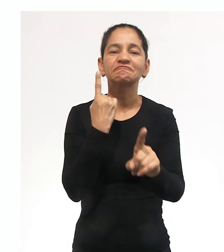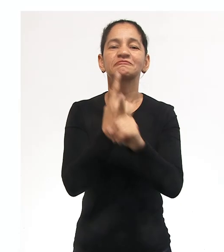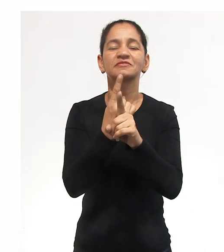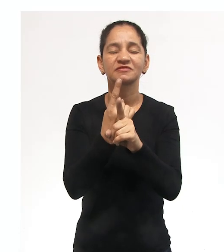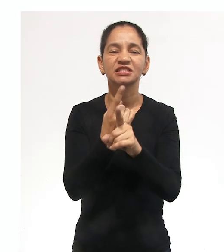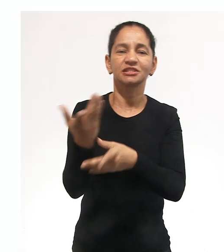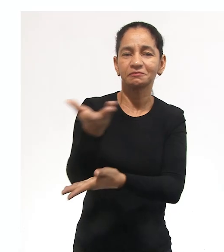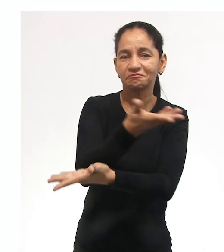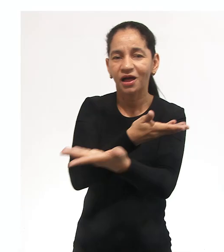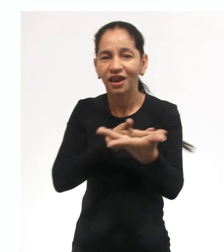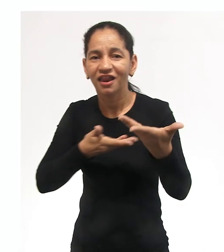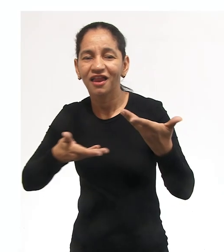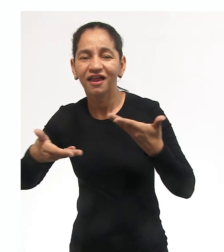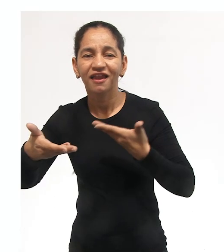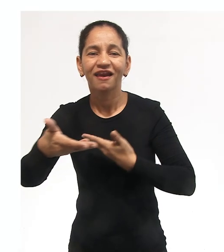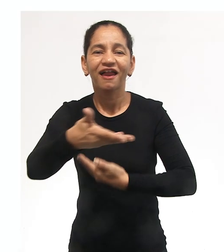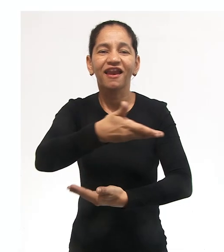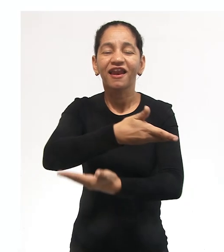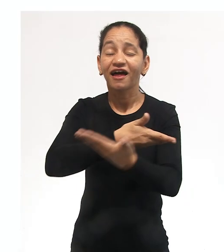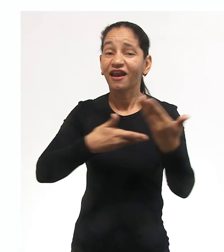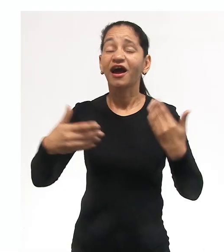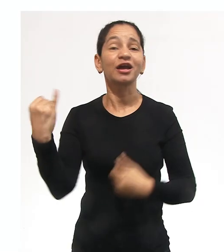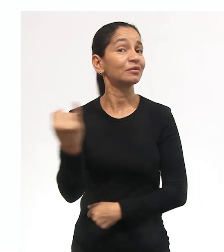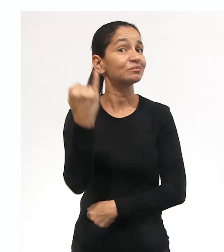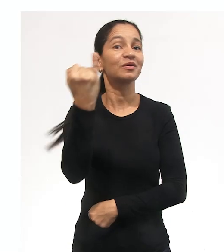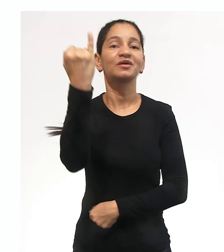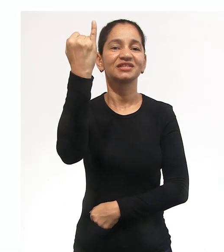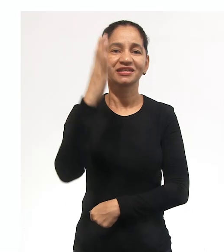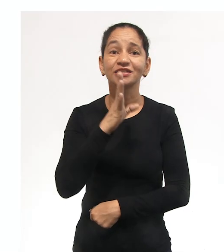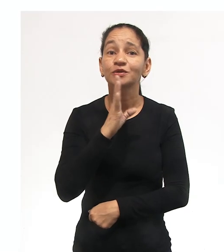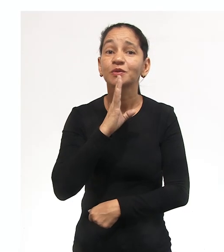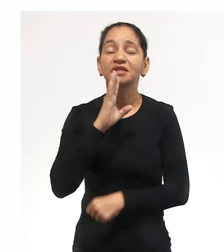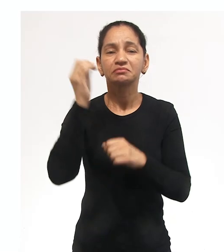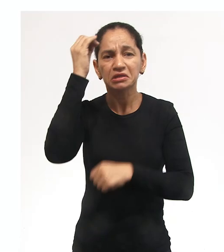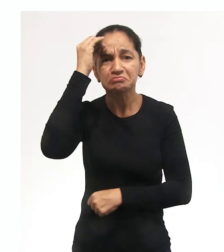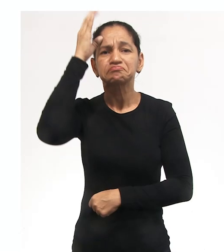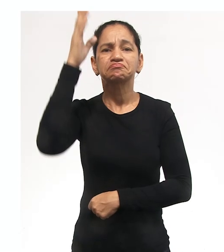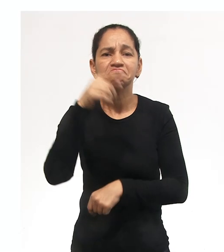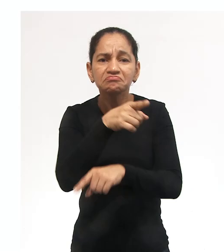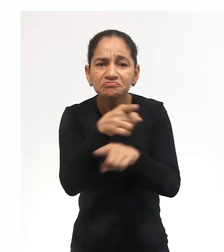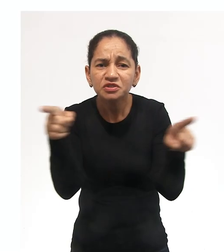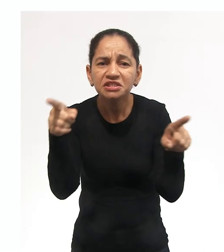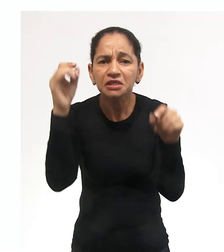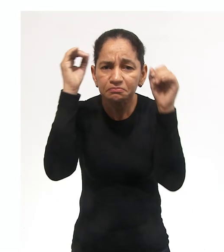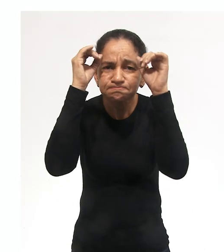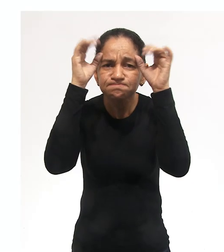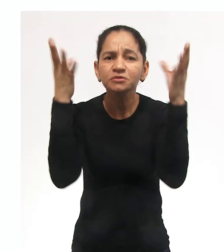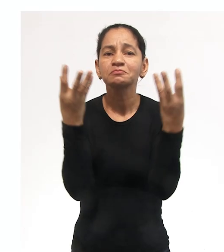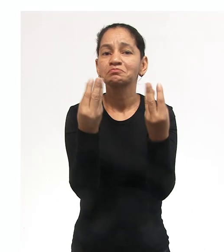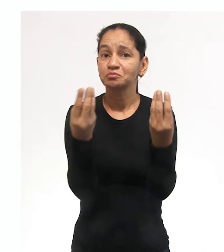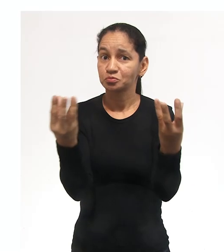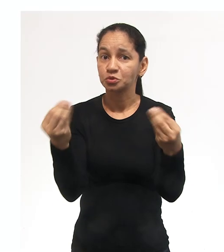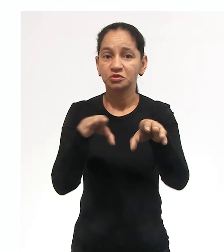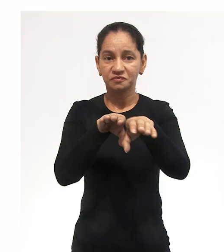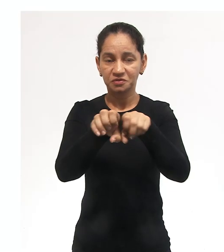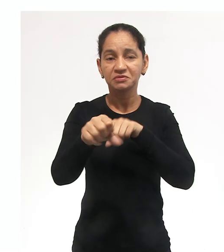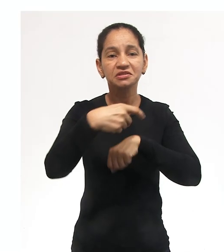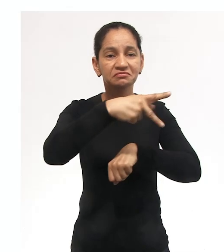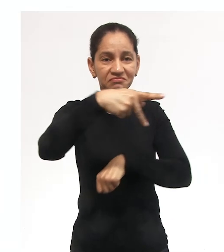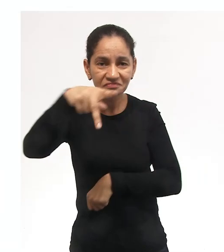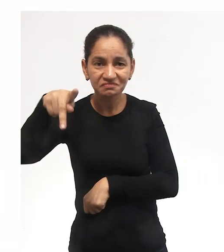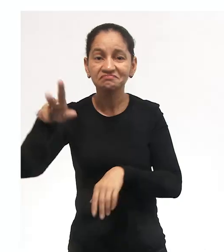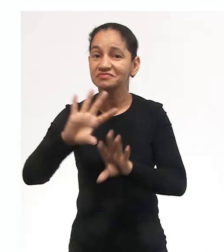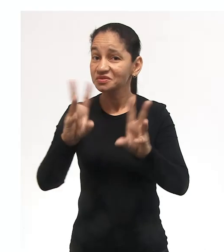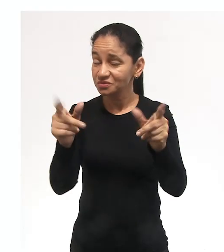rico, vai ser uma troca de experiências, né? Uma troca de conhecimentos e vai agregar muito na formação